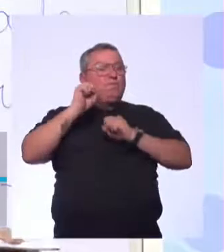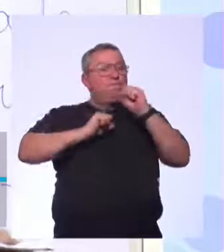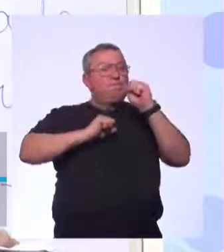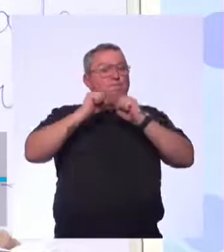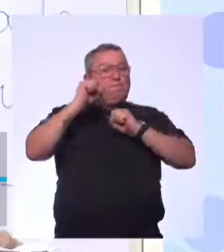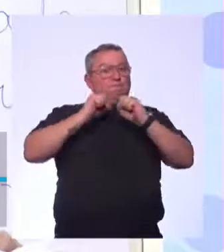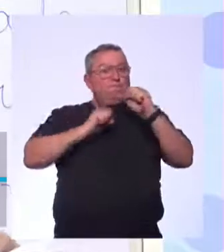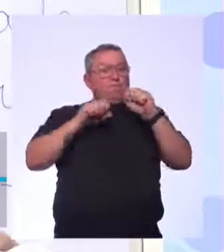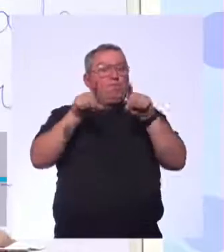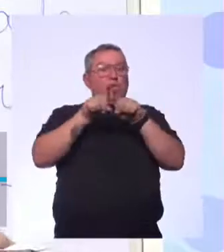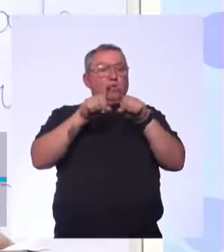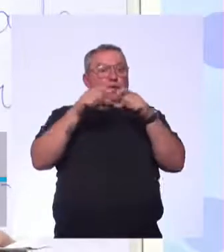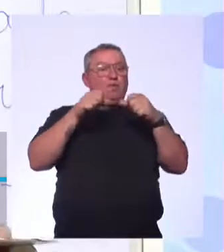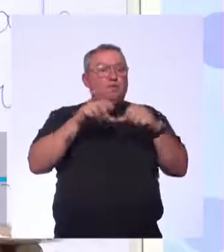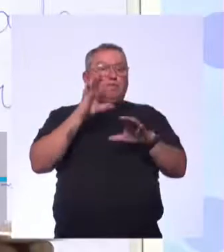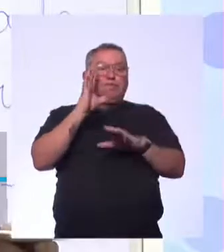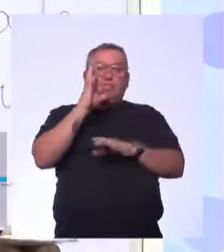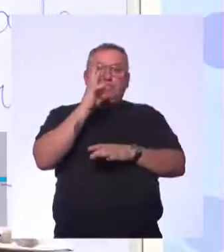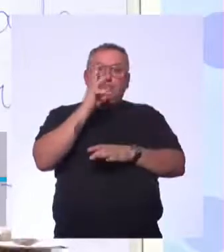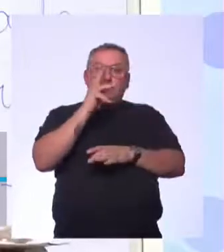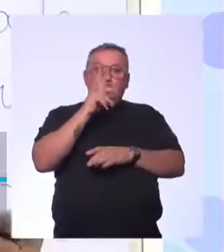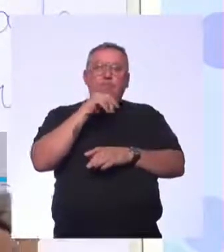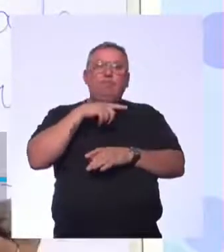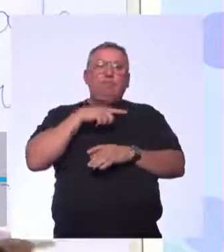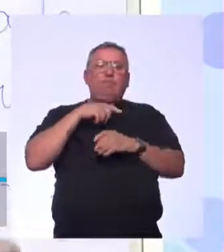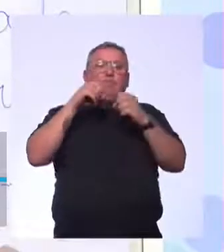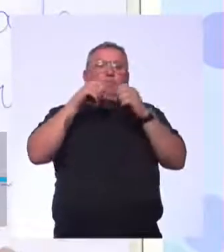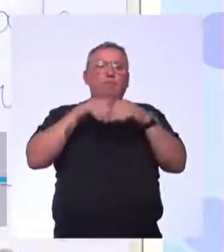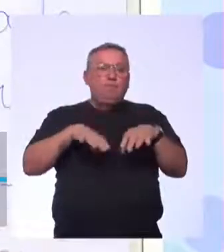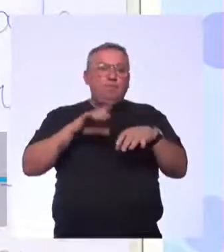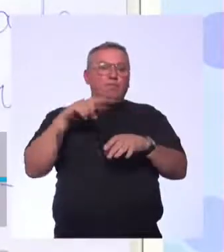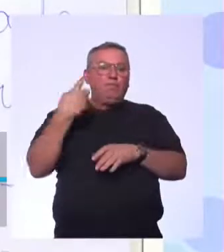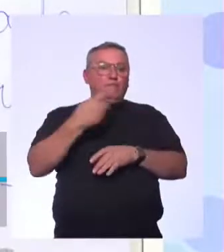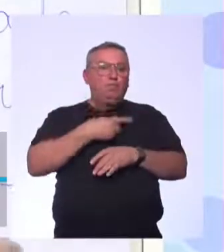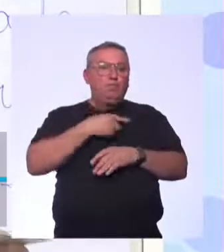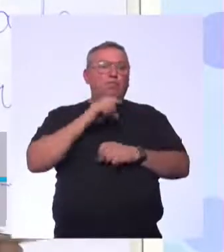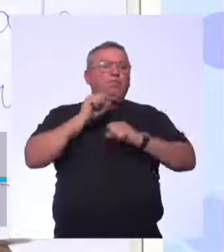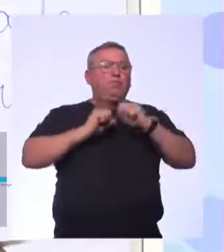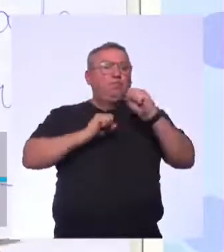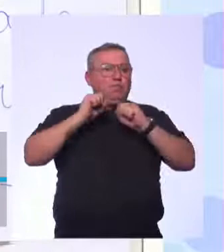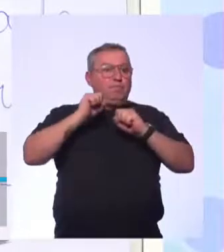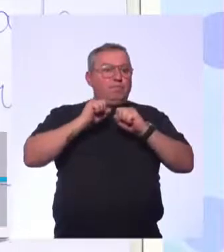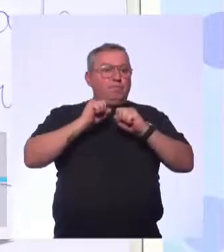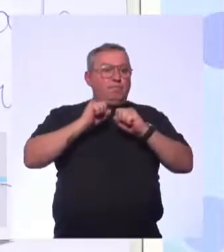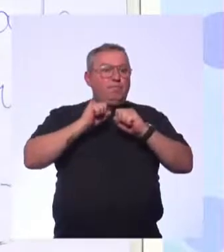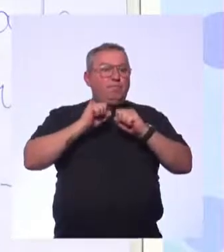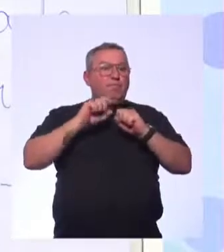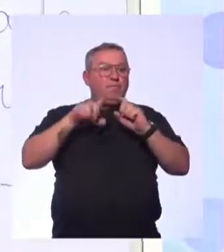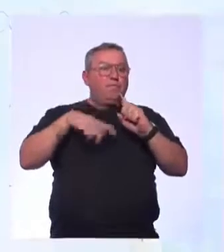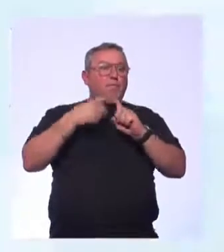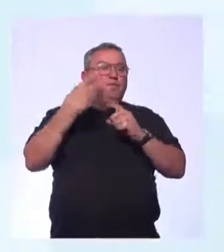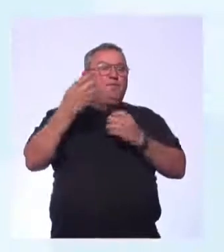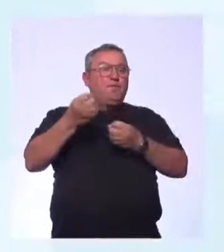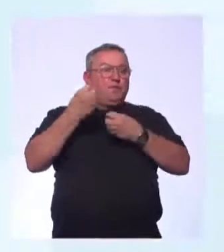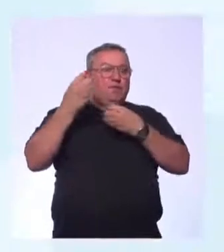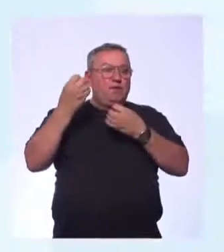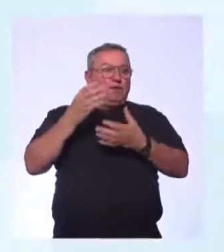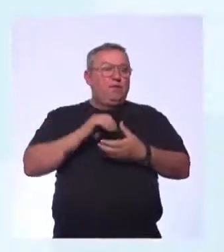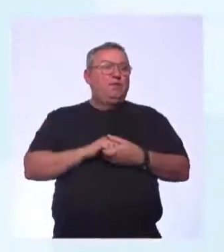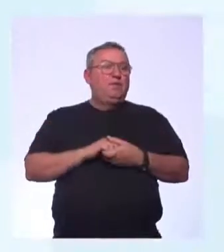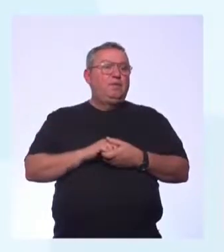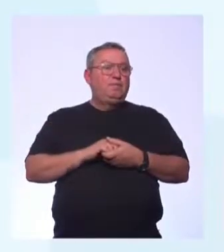industrialização ela também ficou tardia. Nós tivemos aí um prejuízo na nossa industrialização. Mais uma informação na tela para